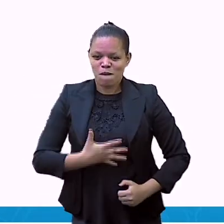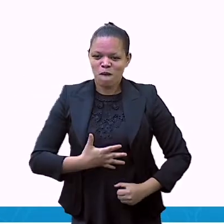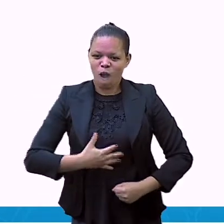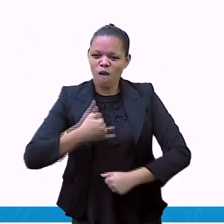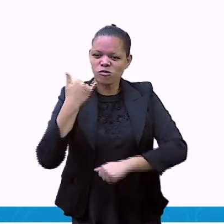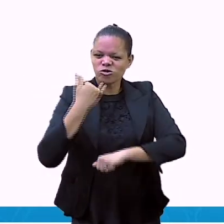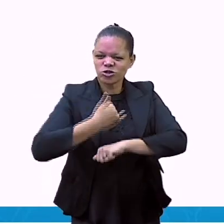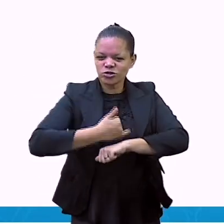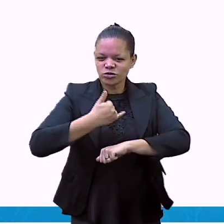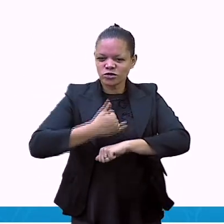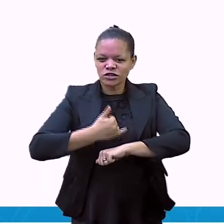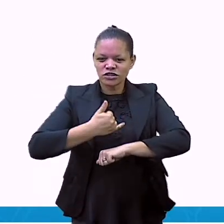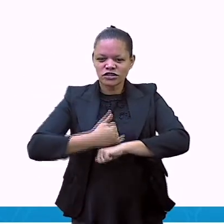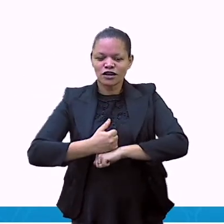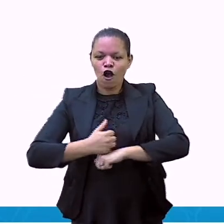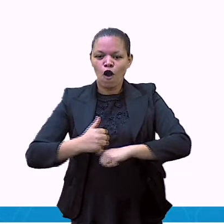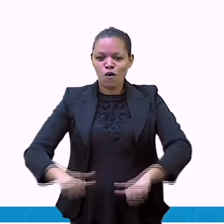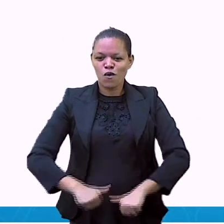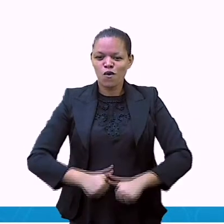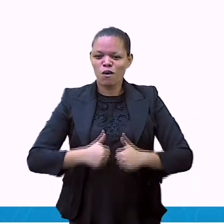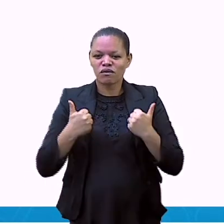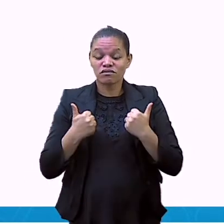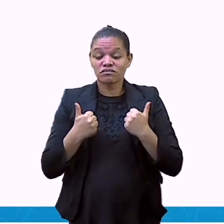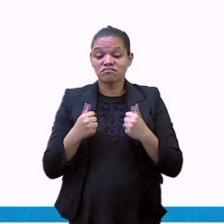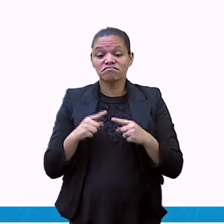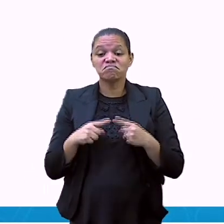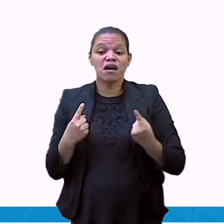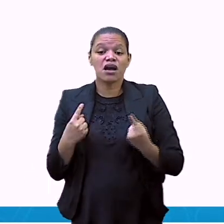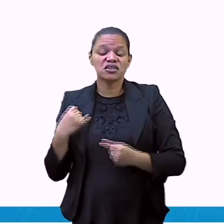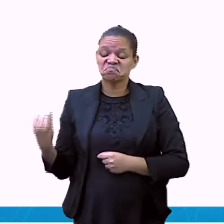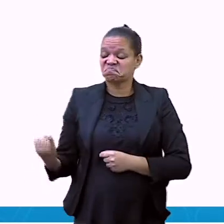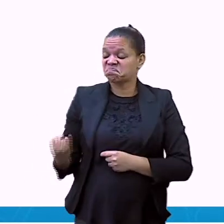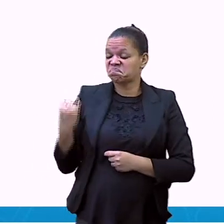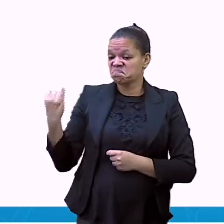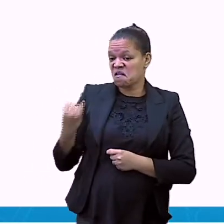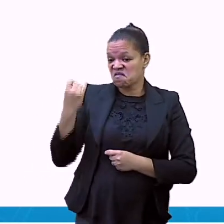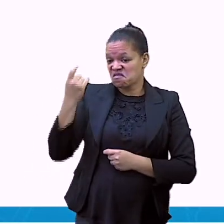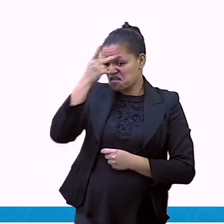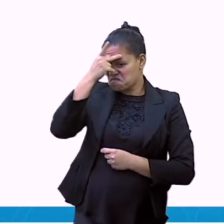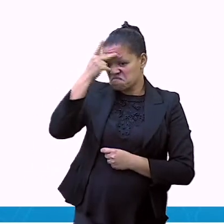que pensam de mim? Eu sou quem eu sou